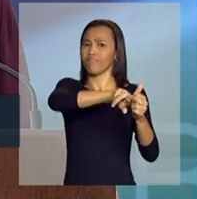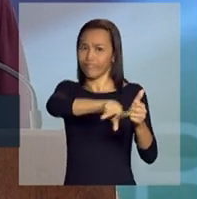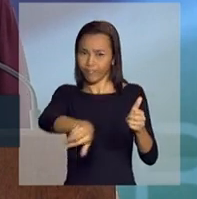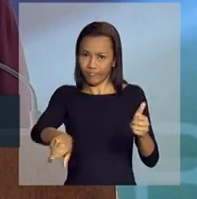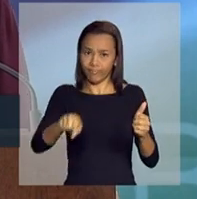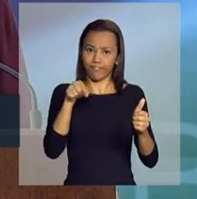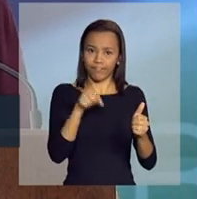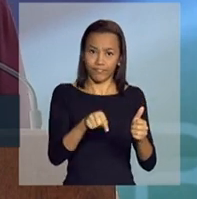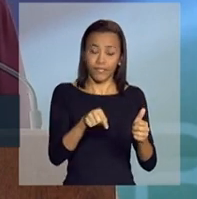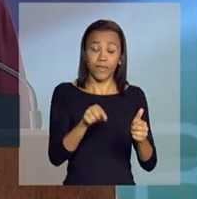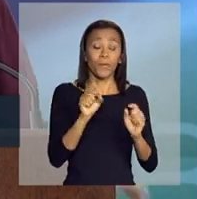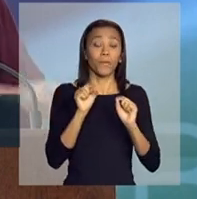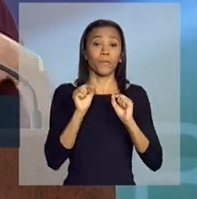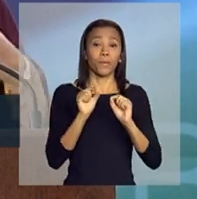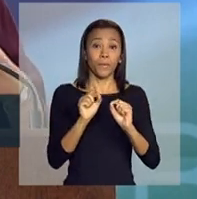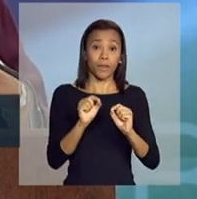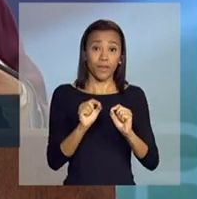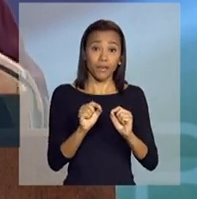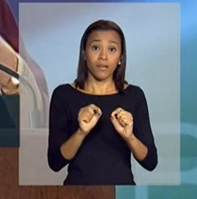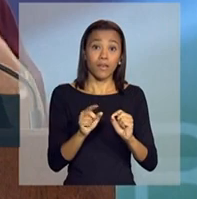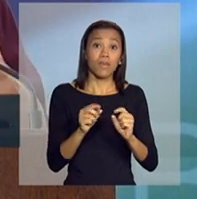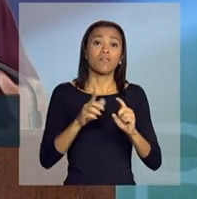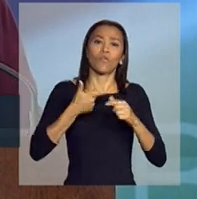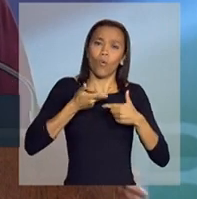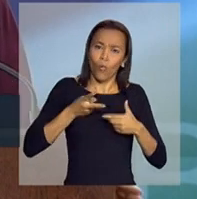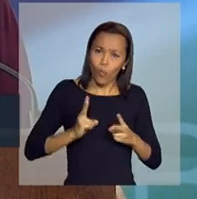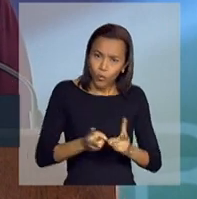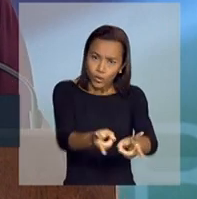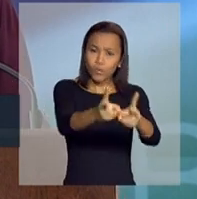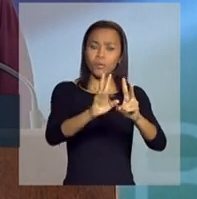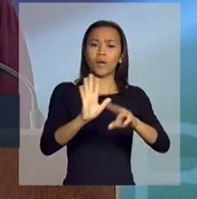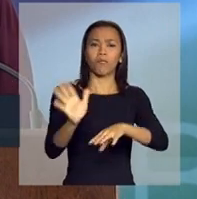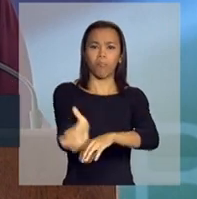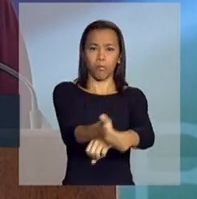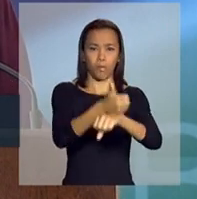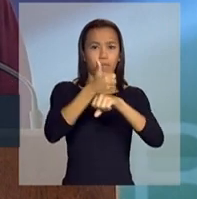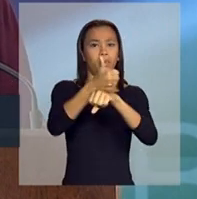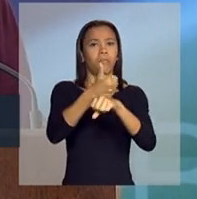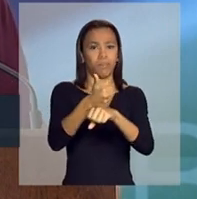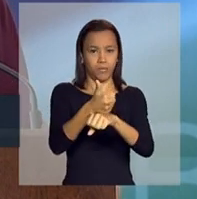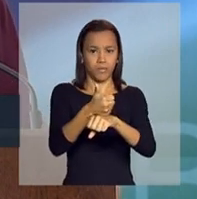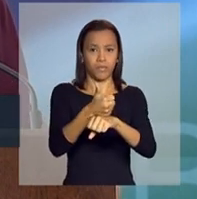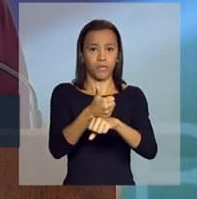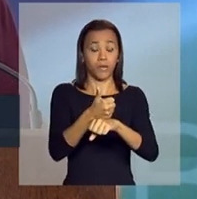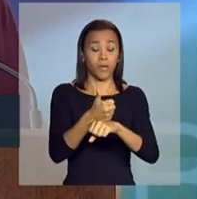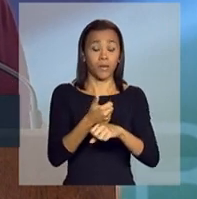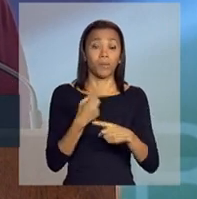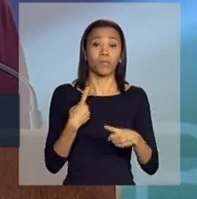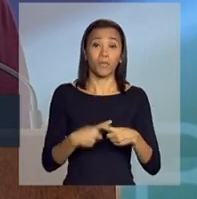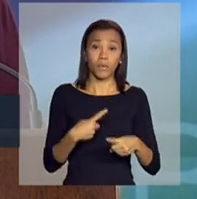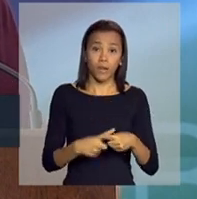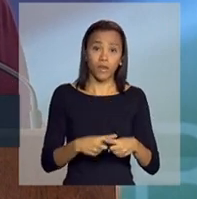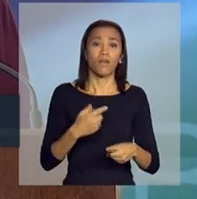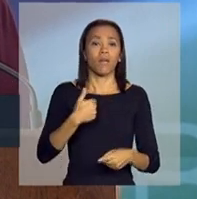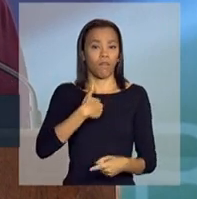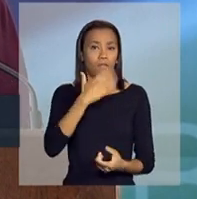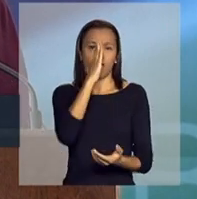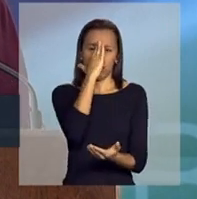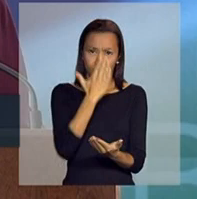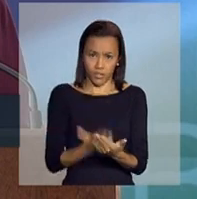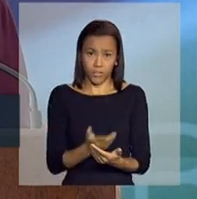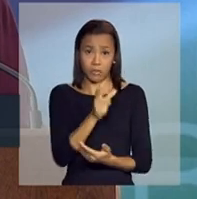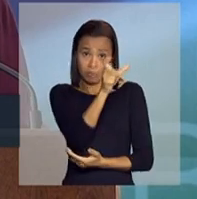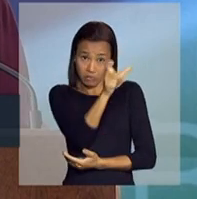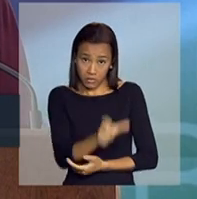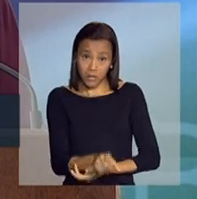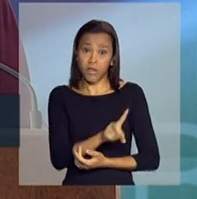deve resultar ainda nessa contínua melhora. Daí porque acredito que ele